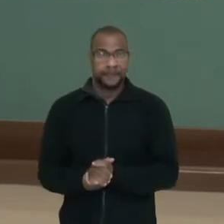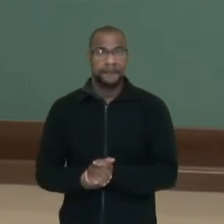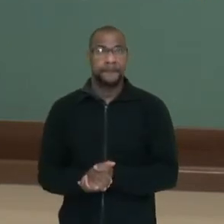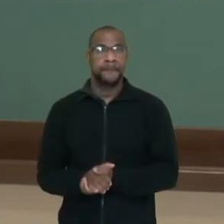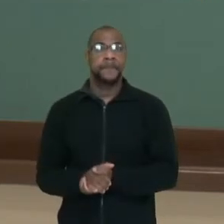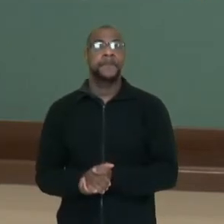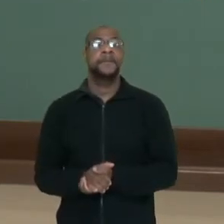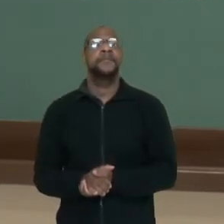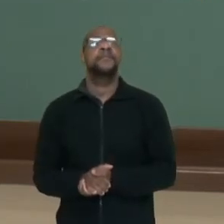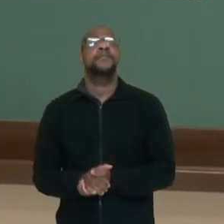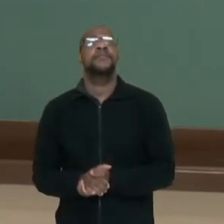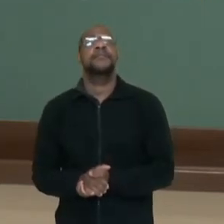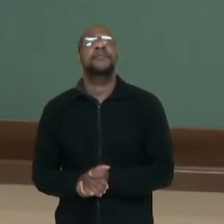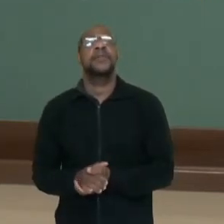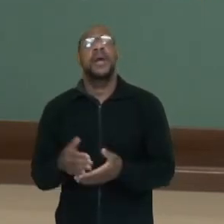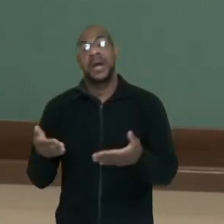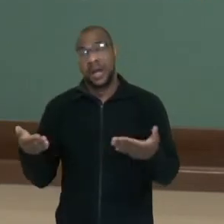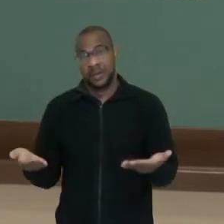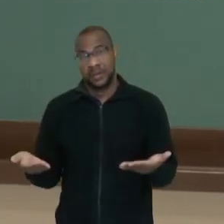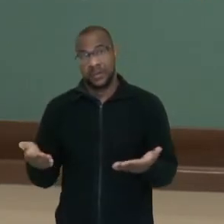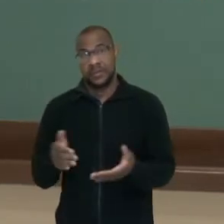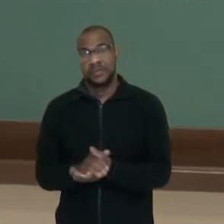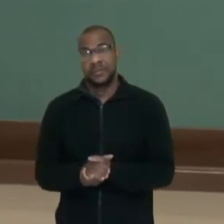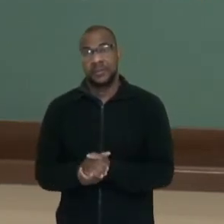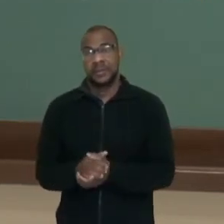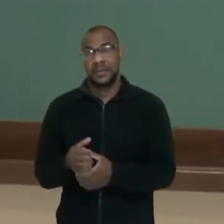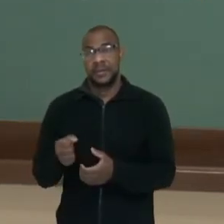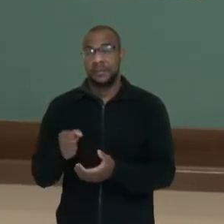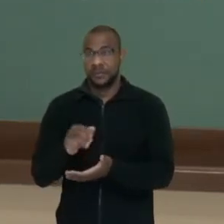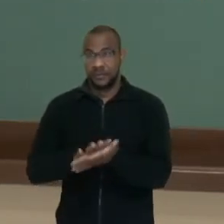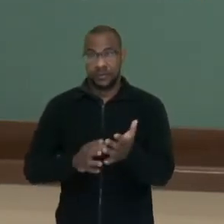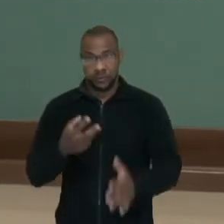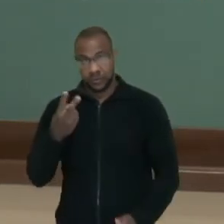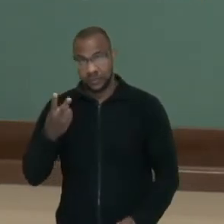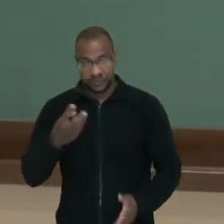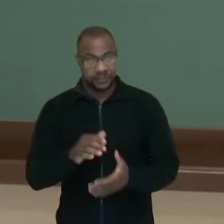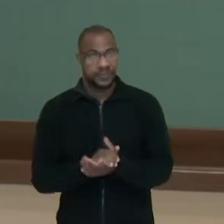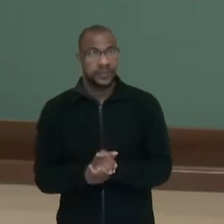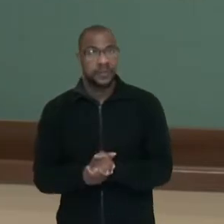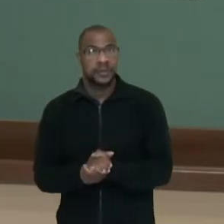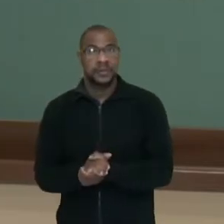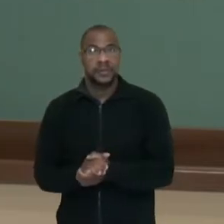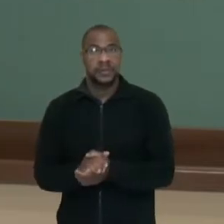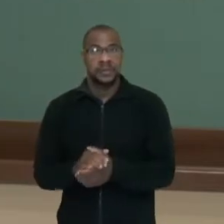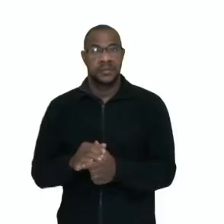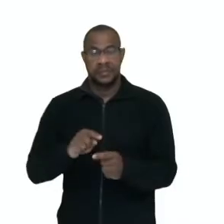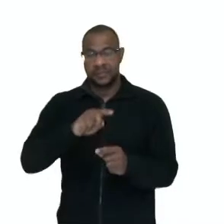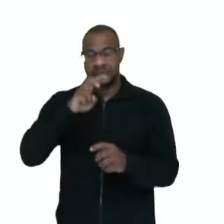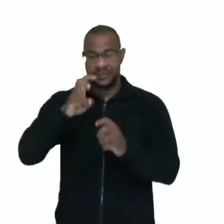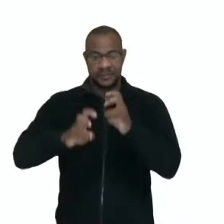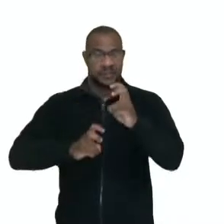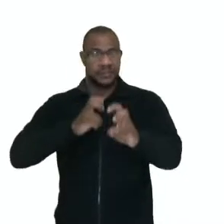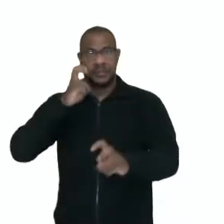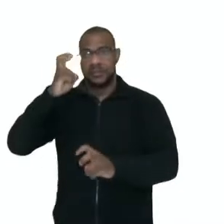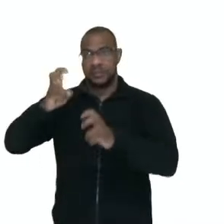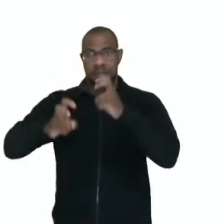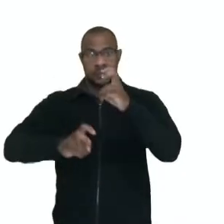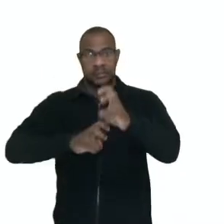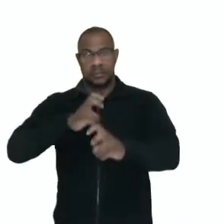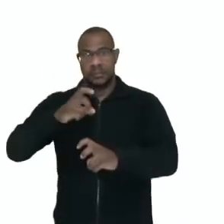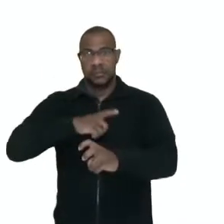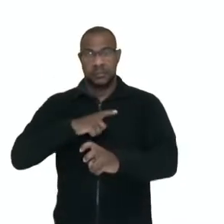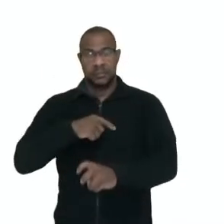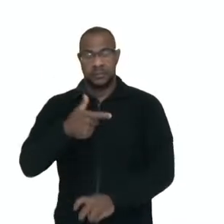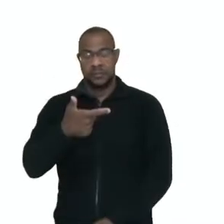lados, tá bom? Number two, olha lá, ó. Uma roda gigante representada na figura abaixo tem